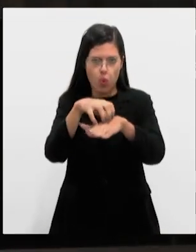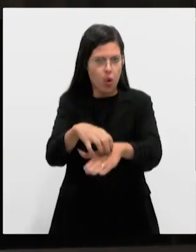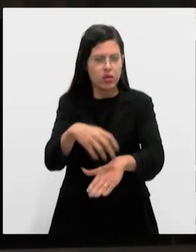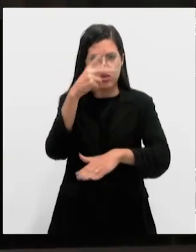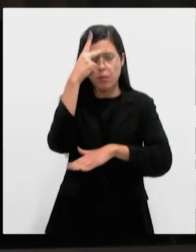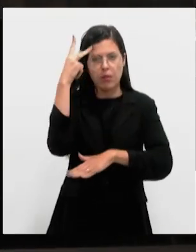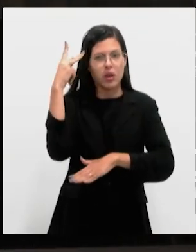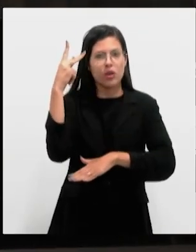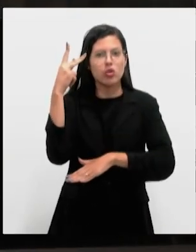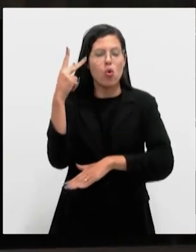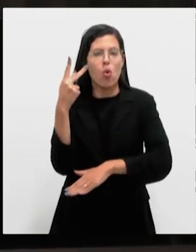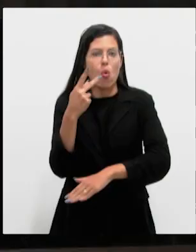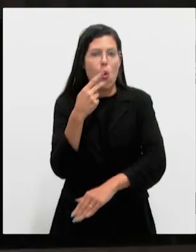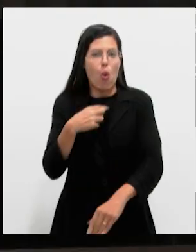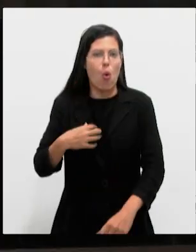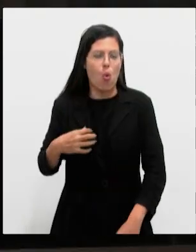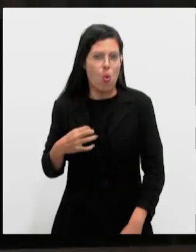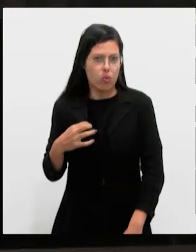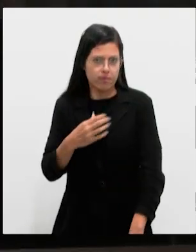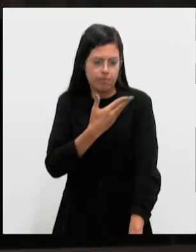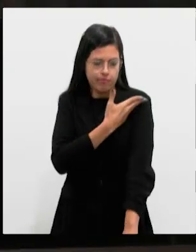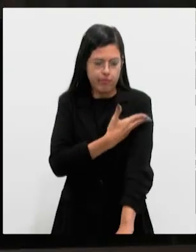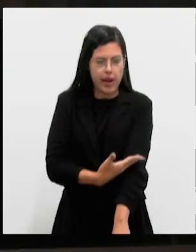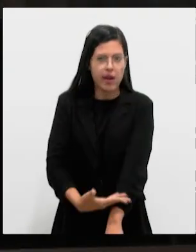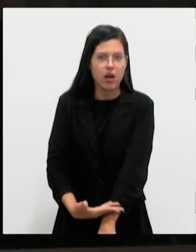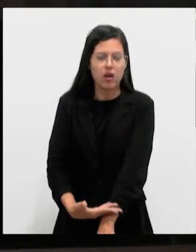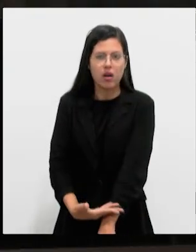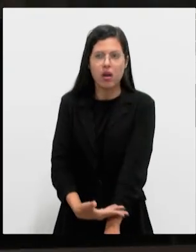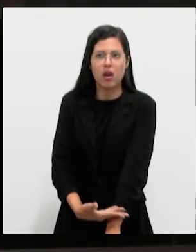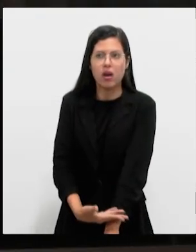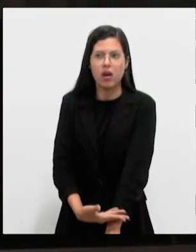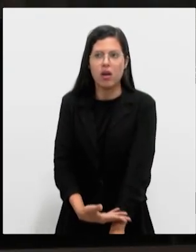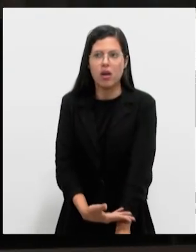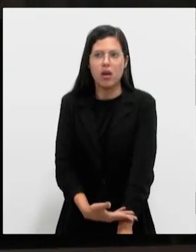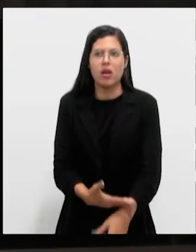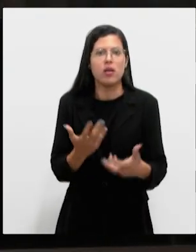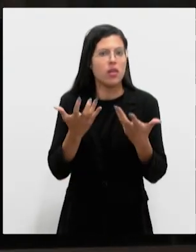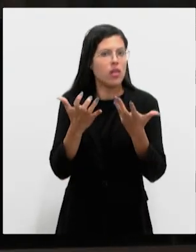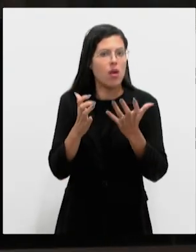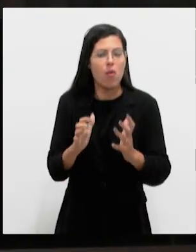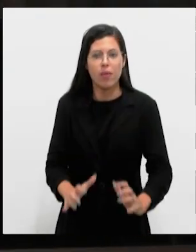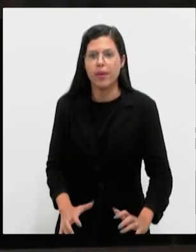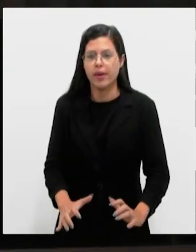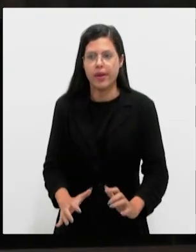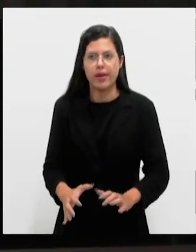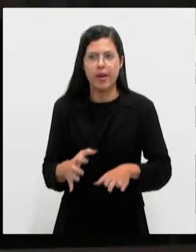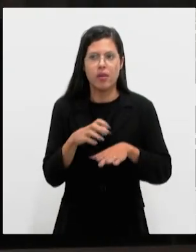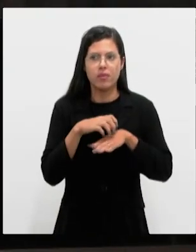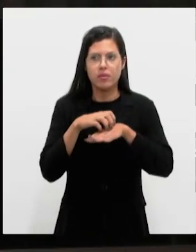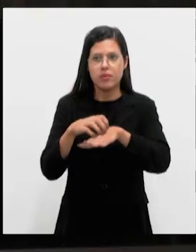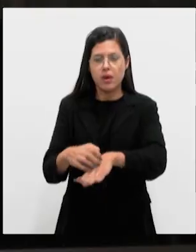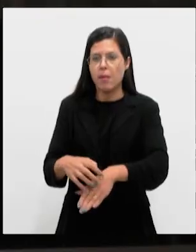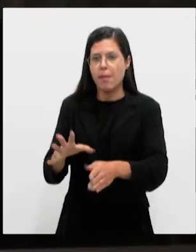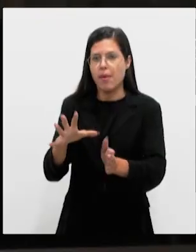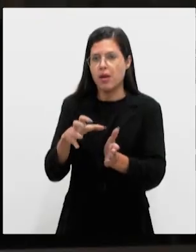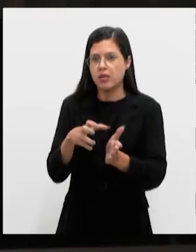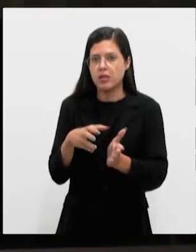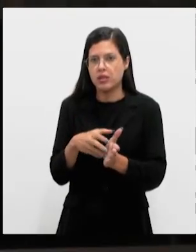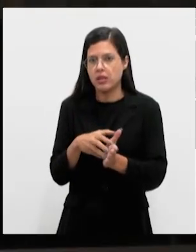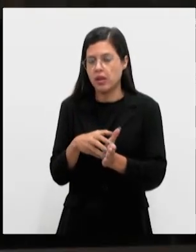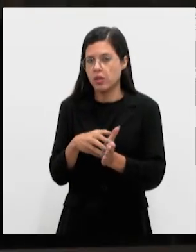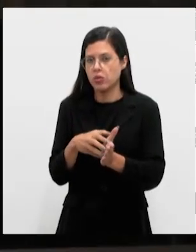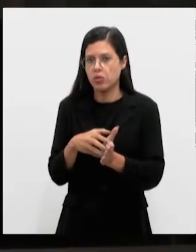pessoas de branco, que se recusam a levar pessoas para centros espíritas ou